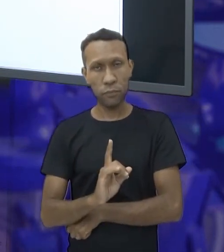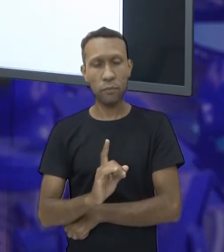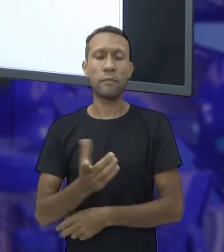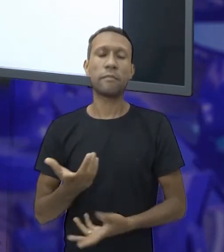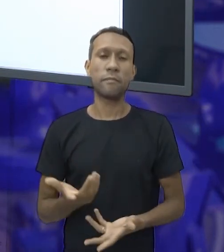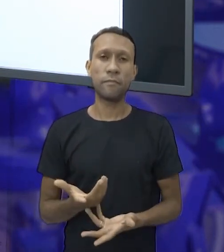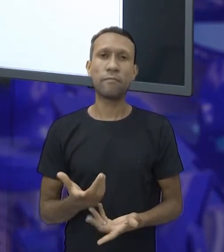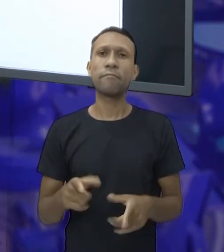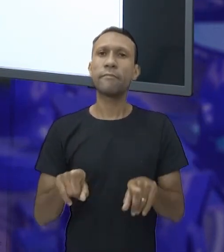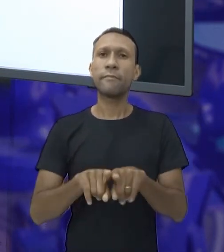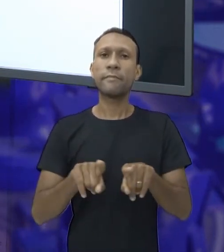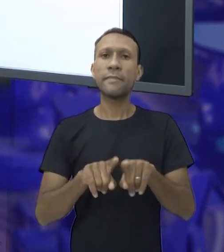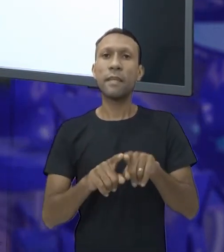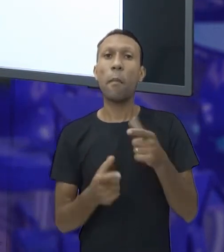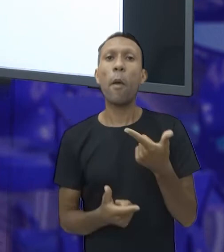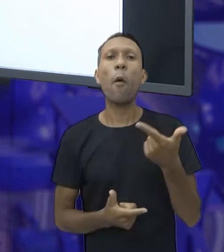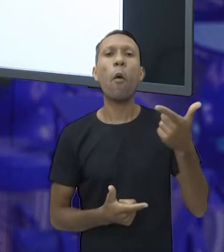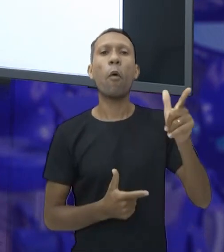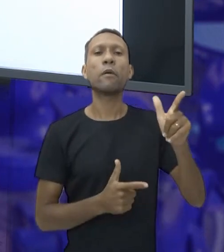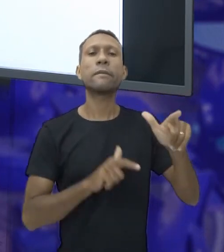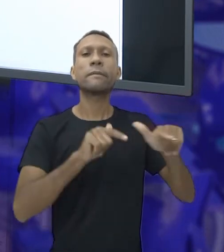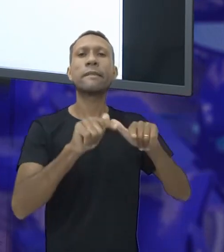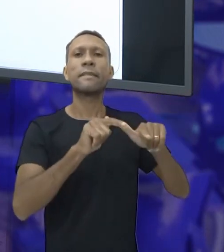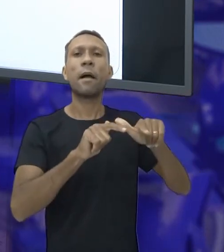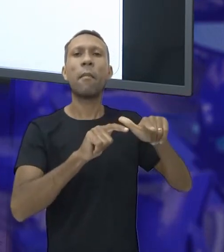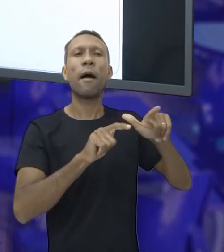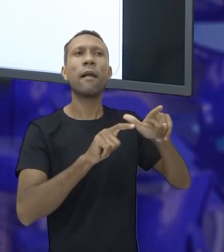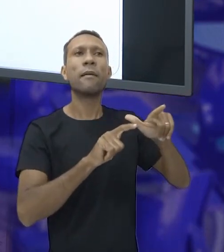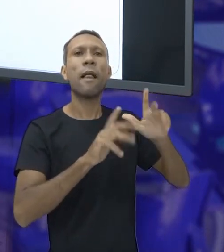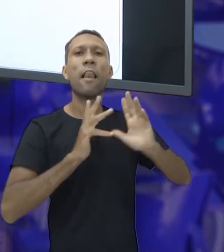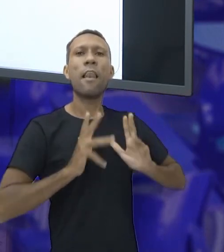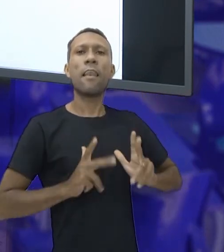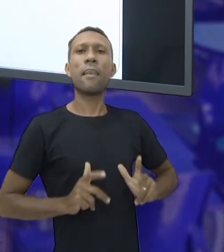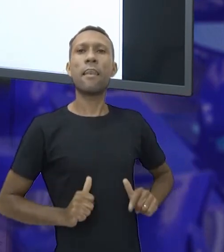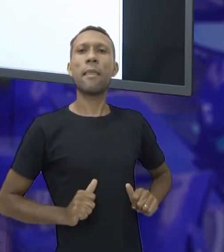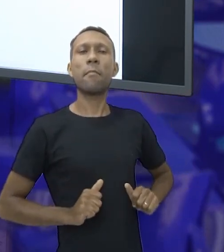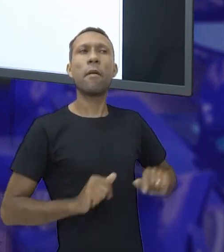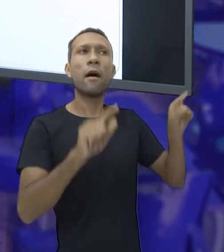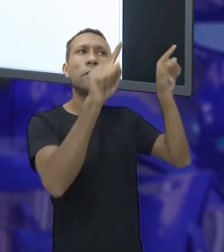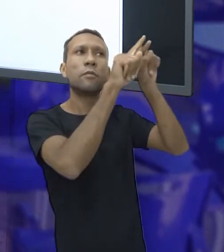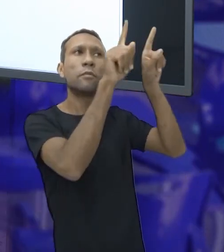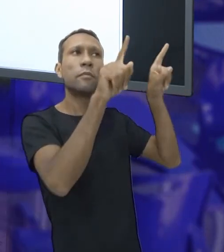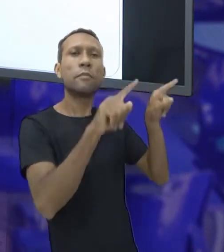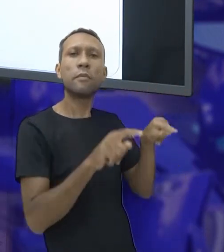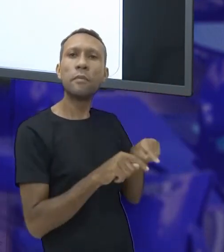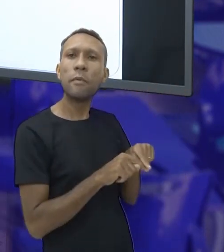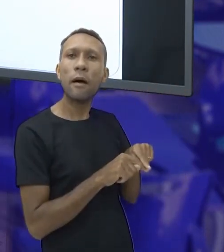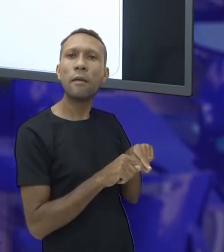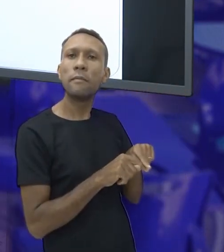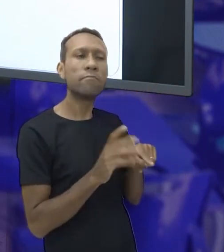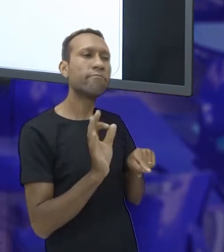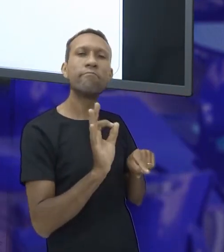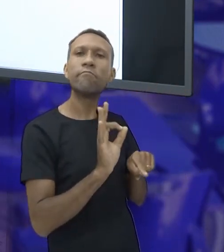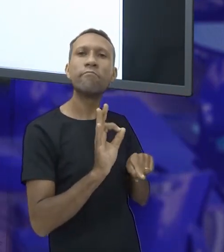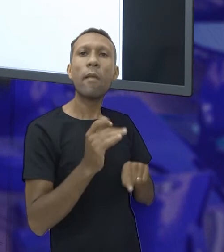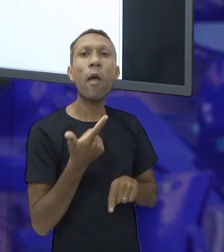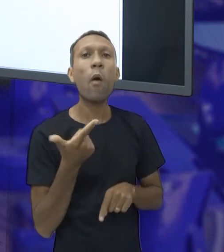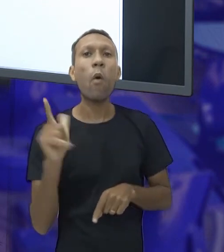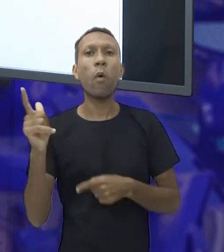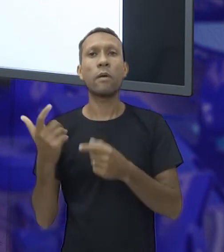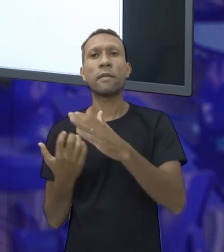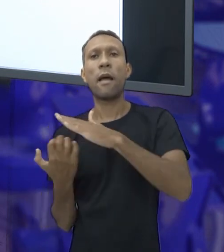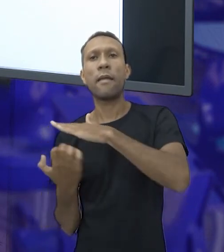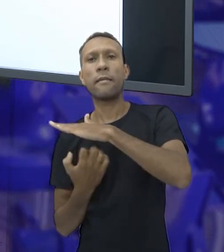que está limpando lá os vitrais dos bancos, né, dos prédios, é funcionário do banco? Não, é de uma empresa terceirizada que ela